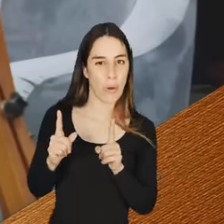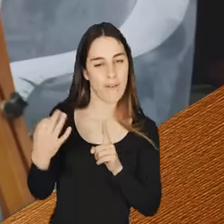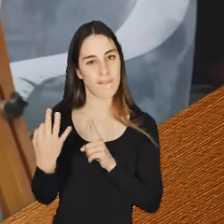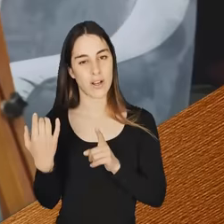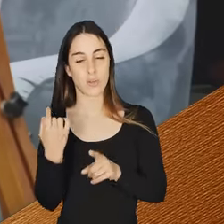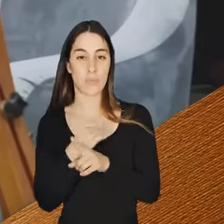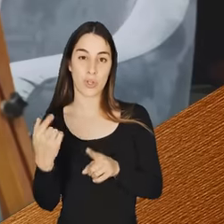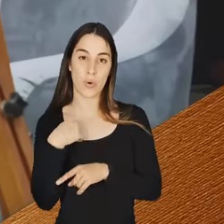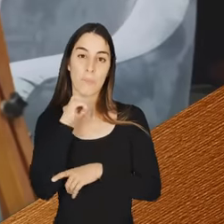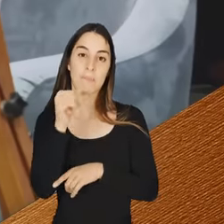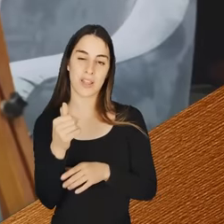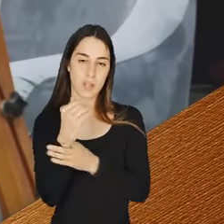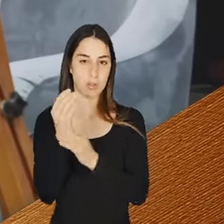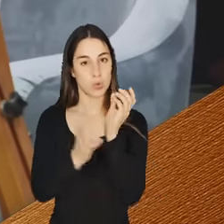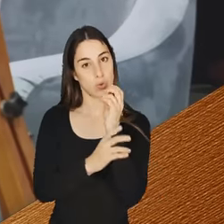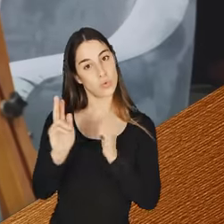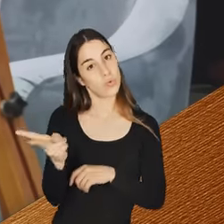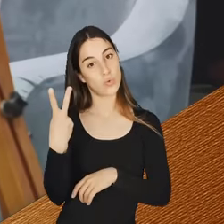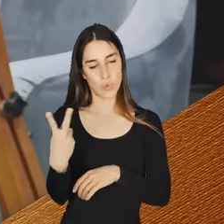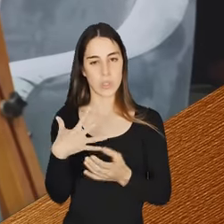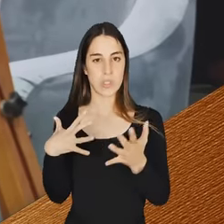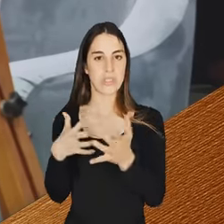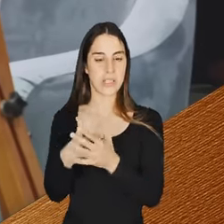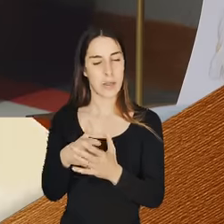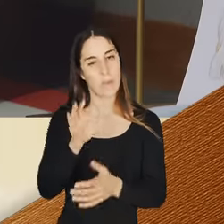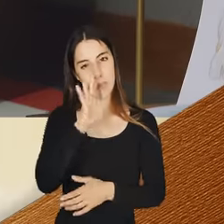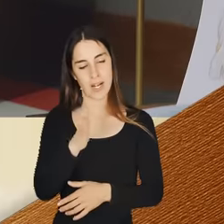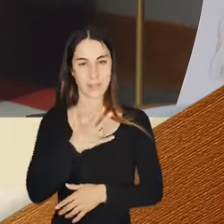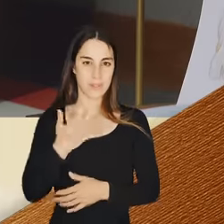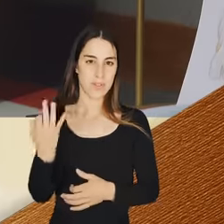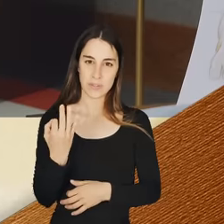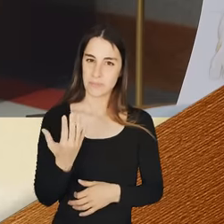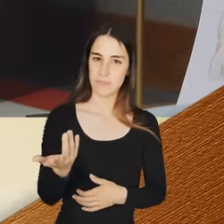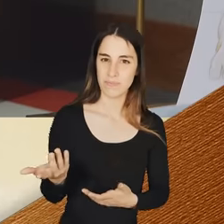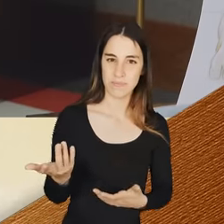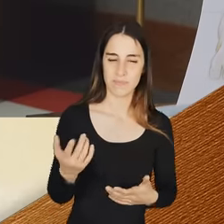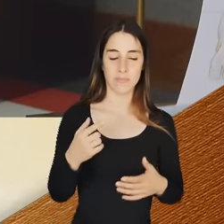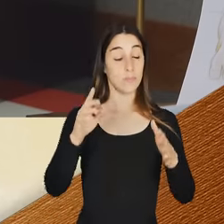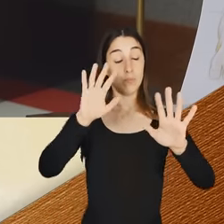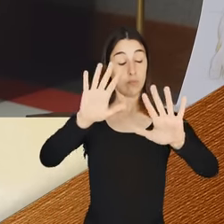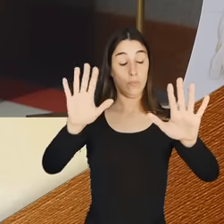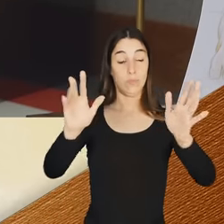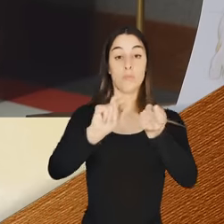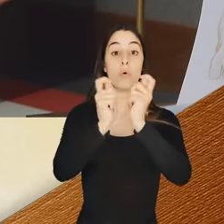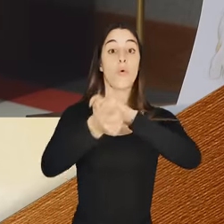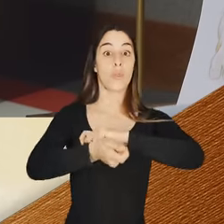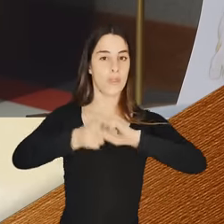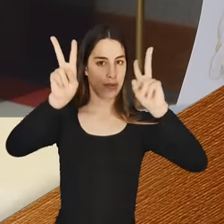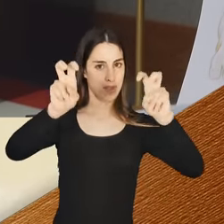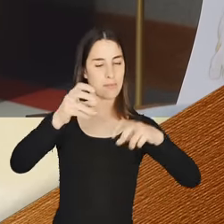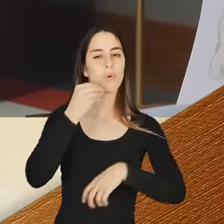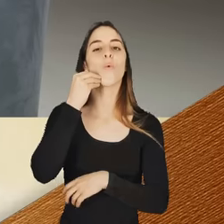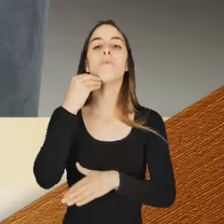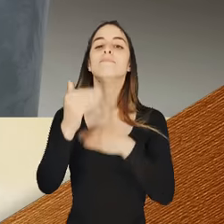dois braços num acidente. Não, não é Parece-me isso. Parece-me a mim completamente despropósito. Não é isso que eu quis dizer. Mudando de assunto, Armindo... como é que está a correr o